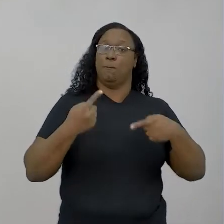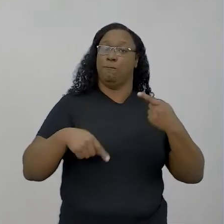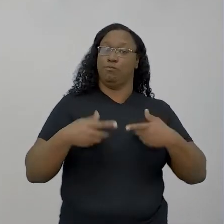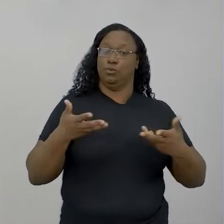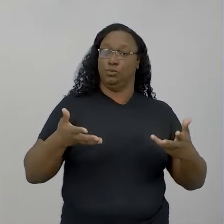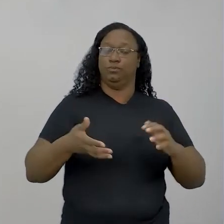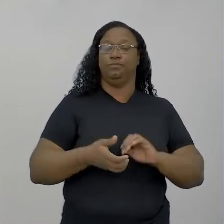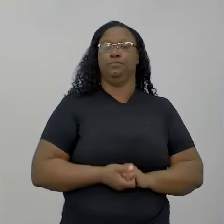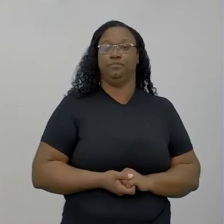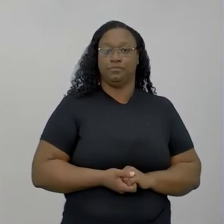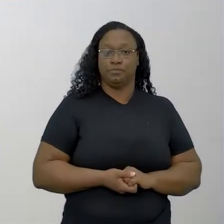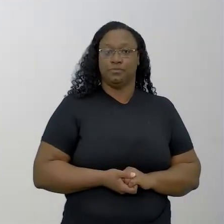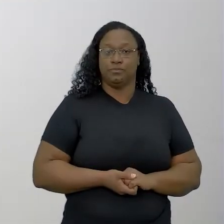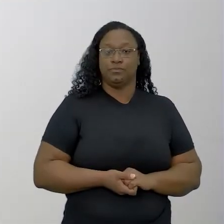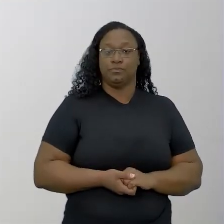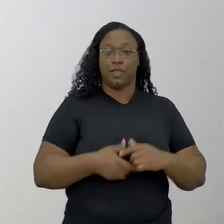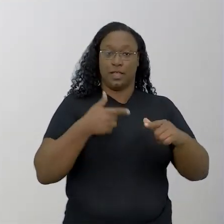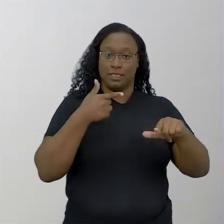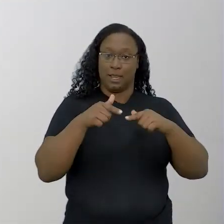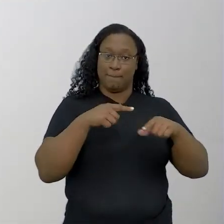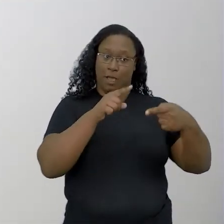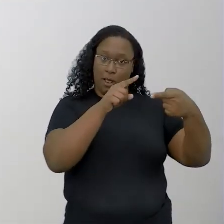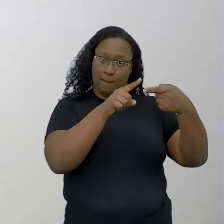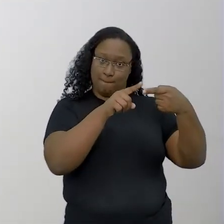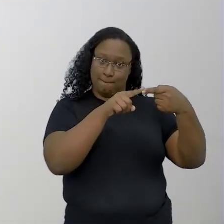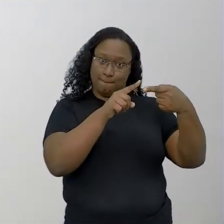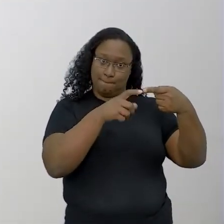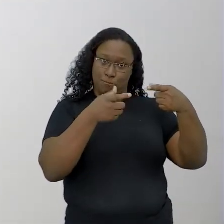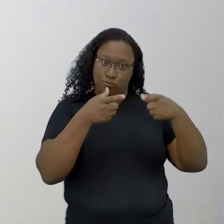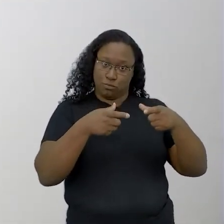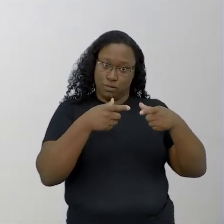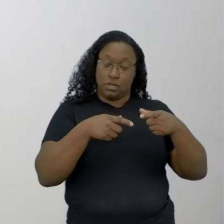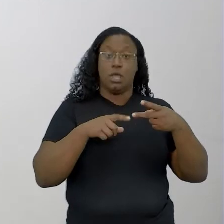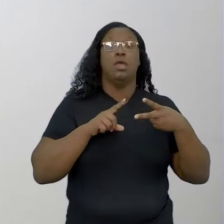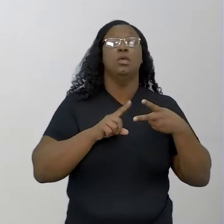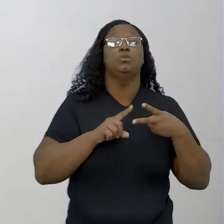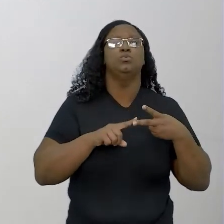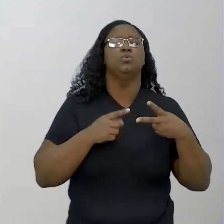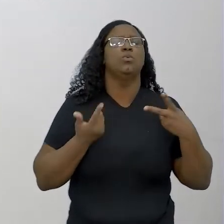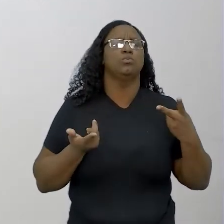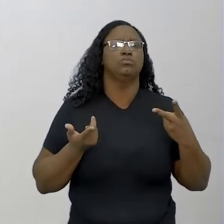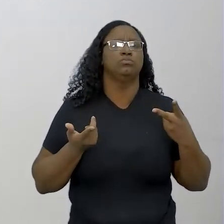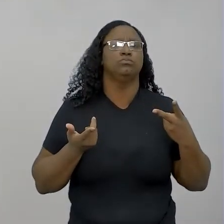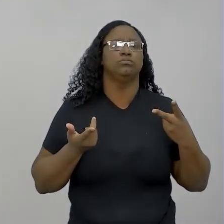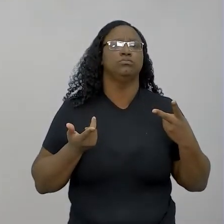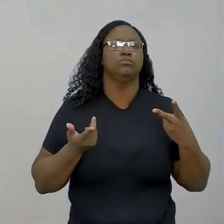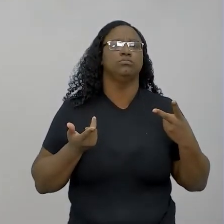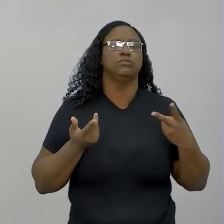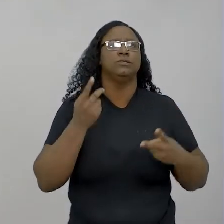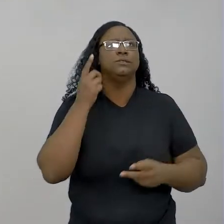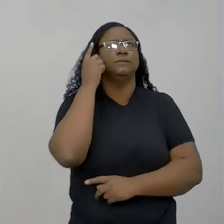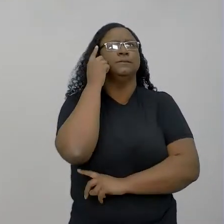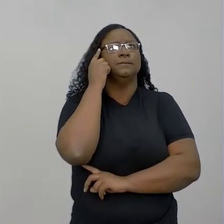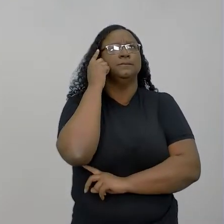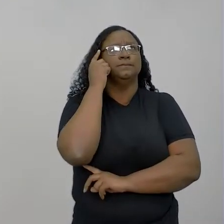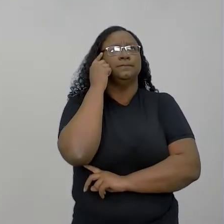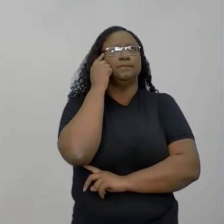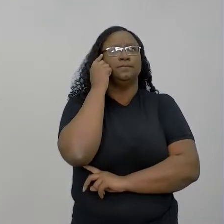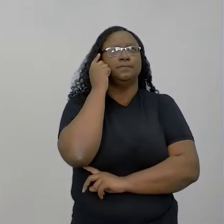mesmo. Portanto, você trabalha no primeiro setor. E o segundo setor, você lembra? O segundo